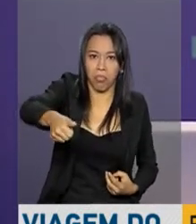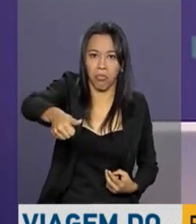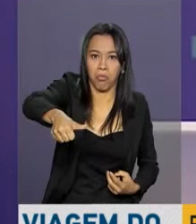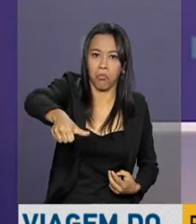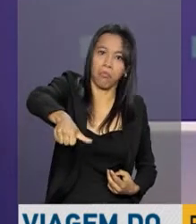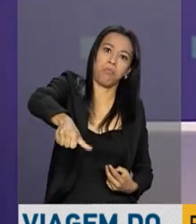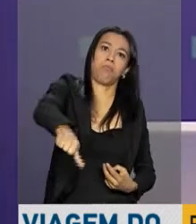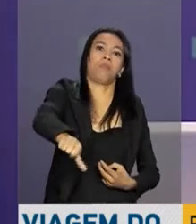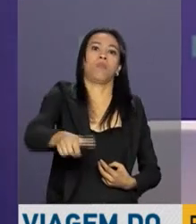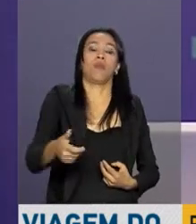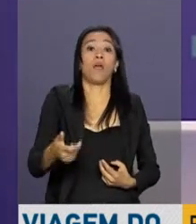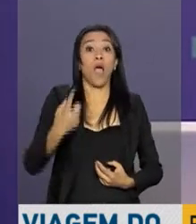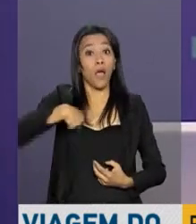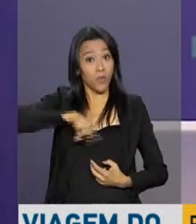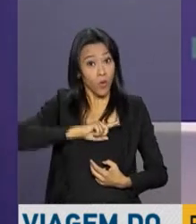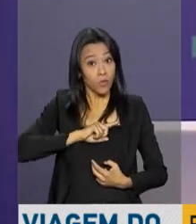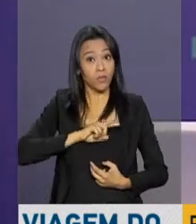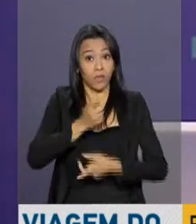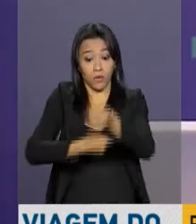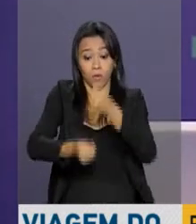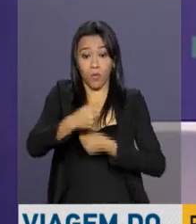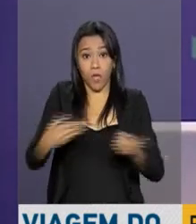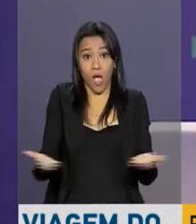economia voltou a crescer.